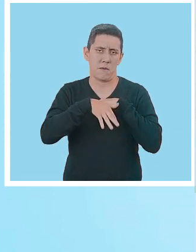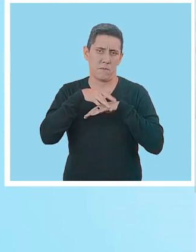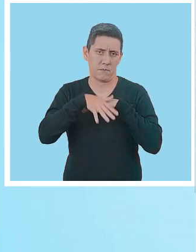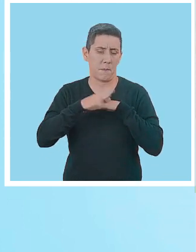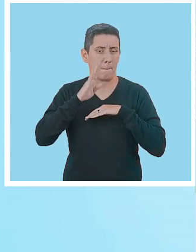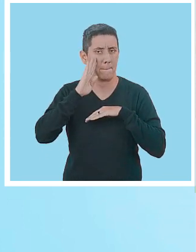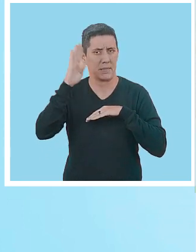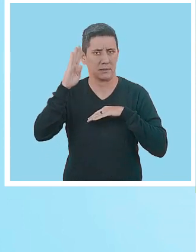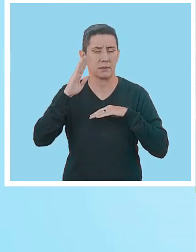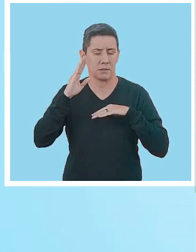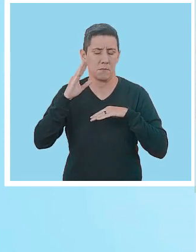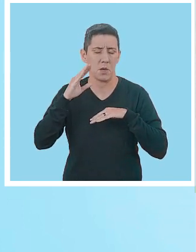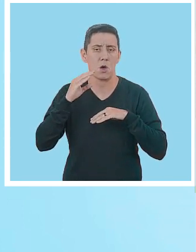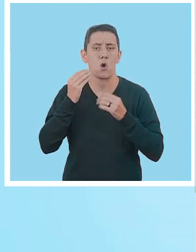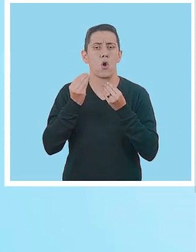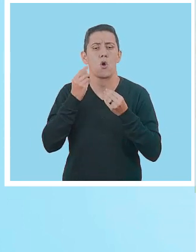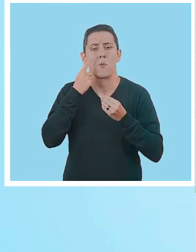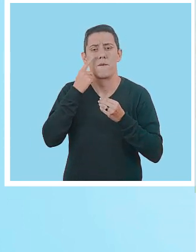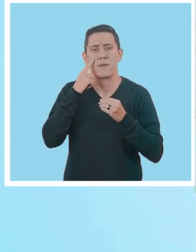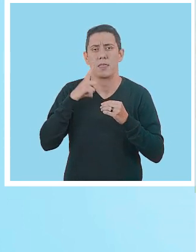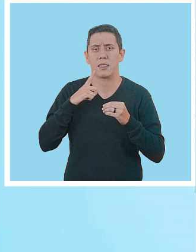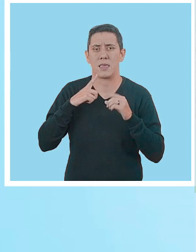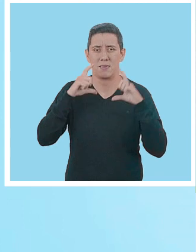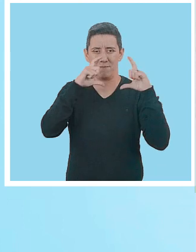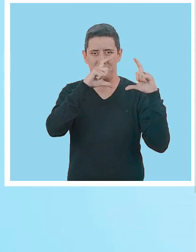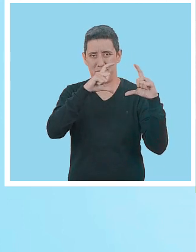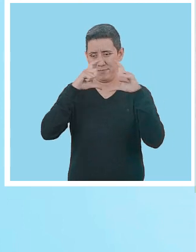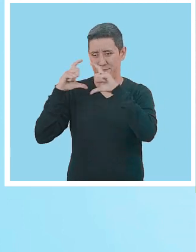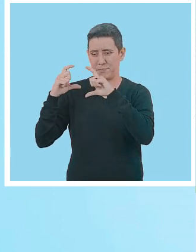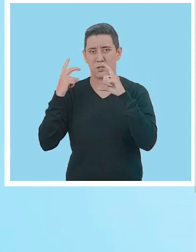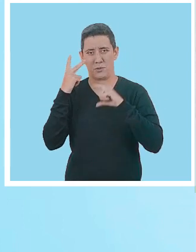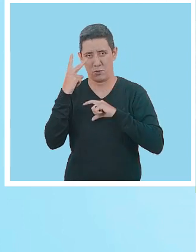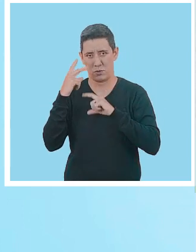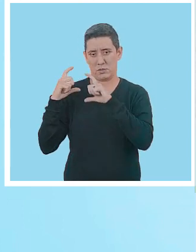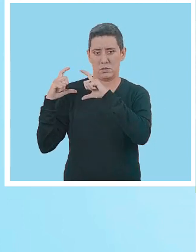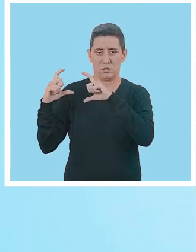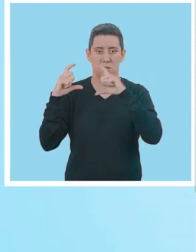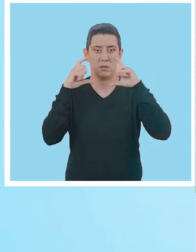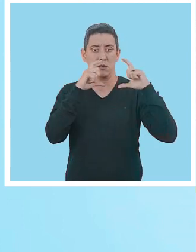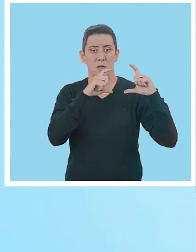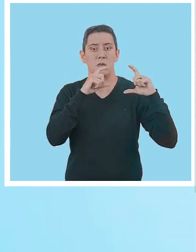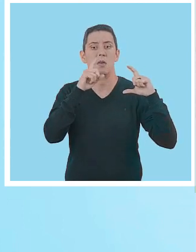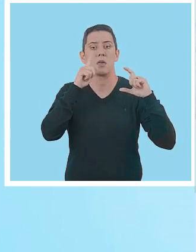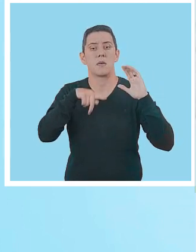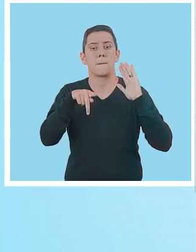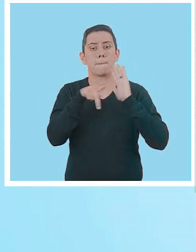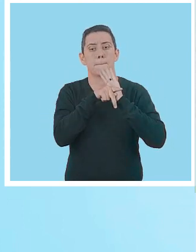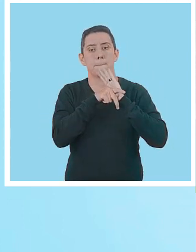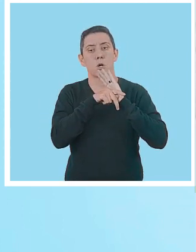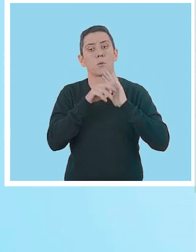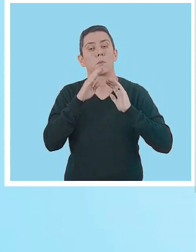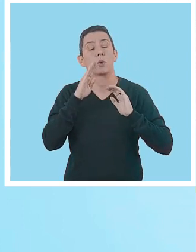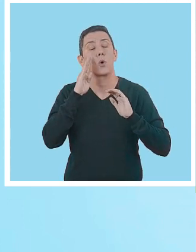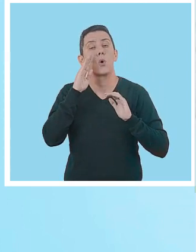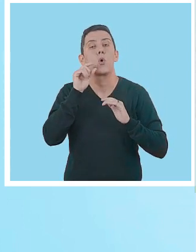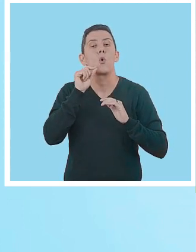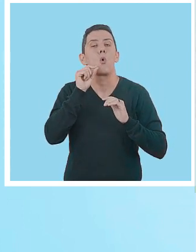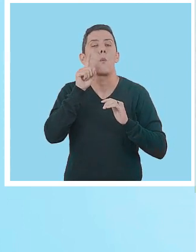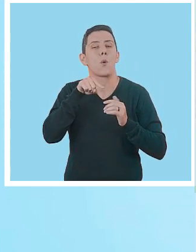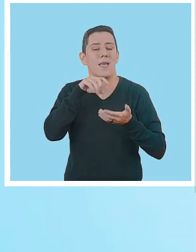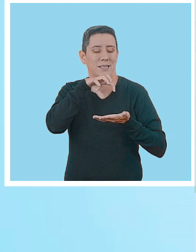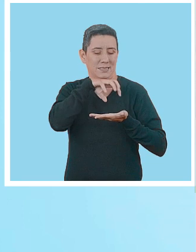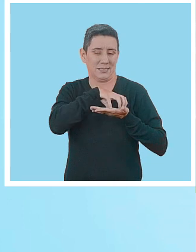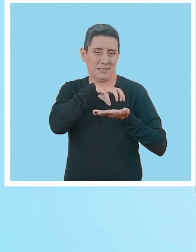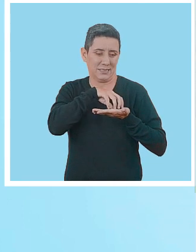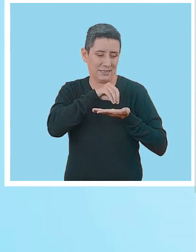forma aqui nesse gráfico da esquerda então vocês então por cento isso falando em geração centralizada tá 61